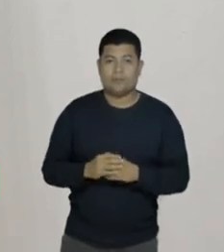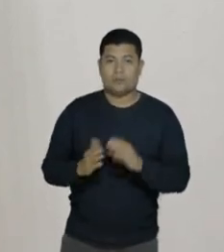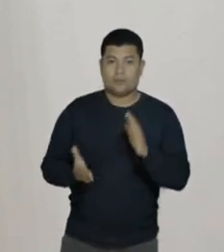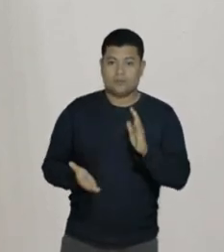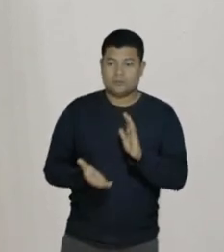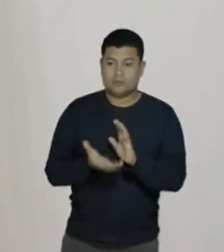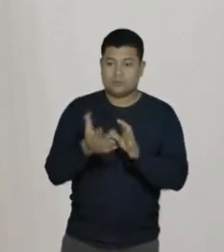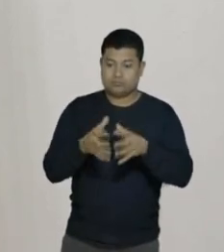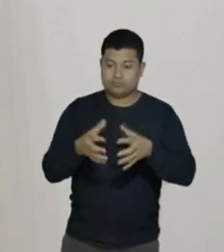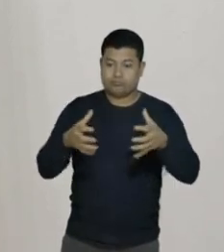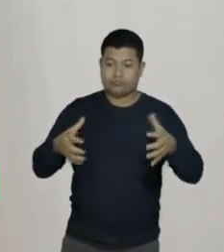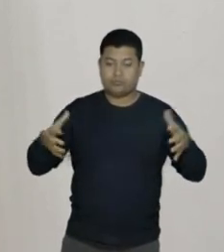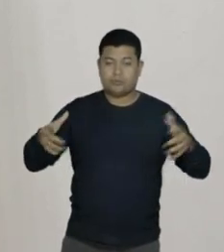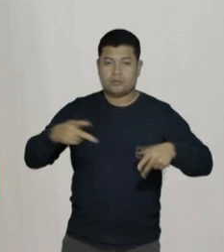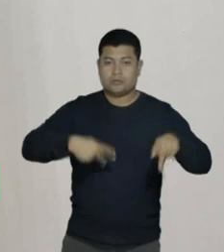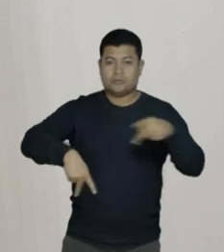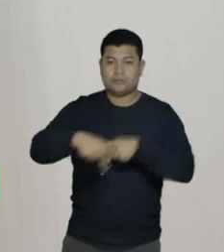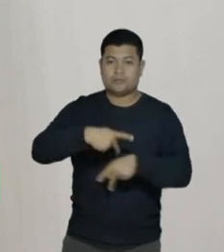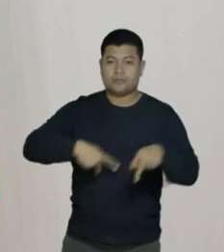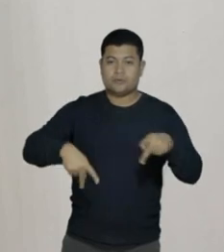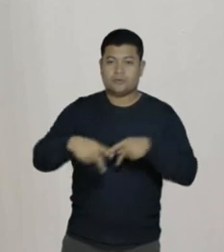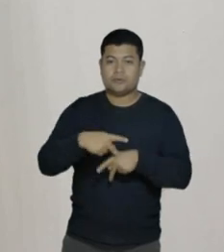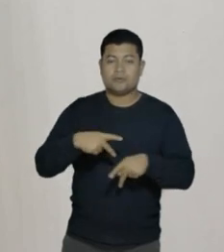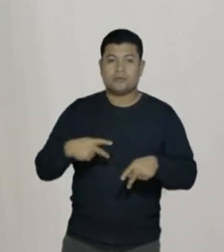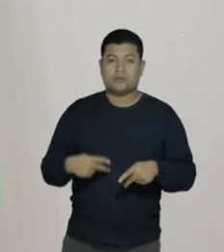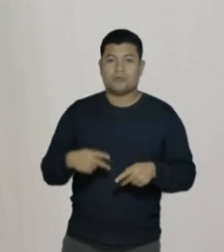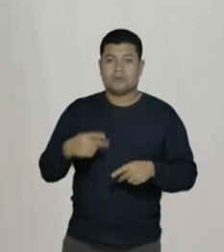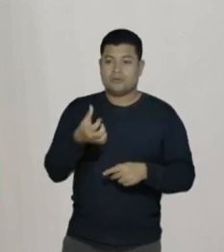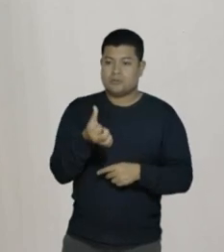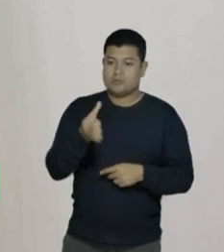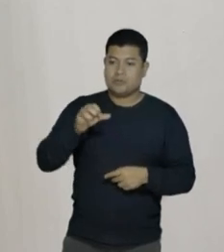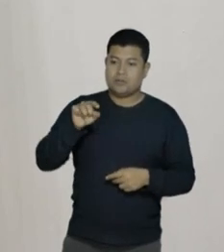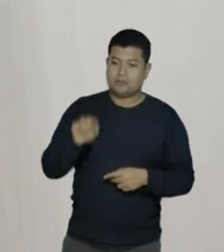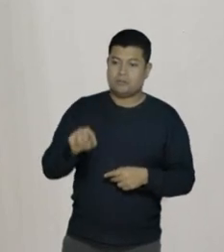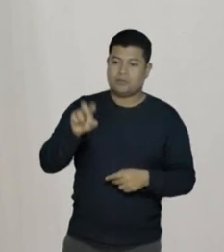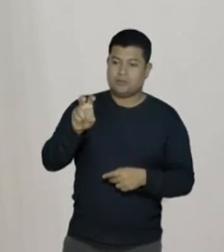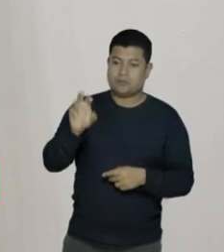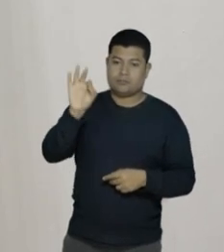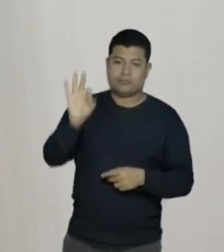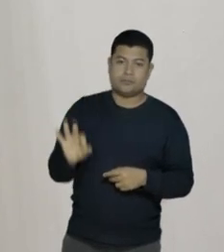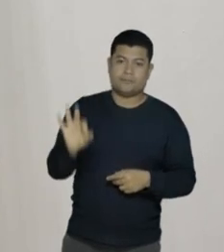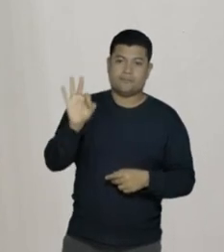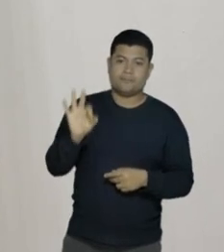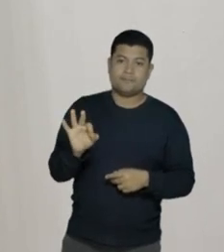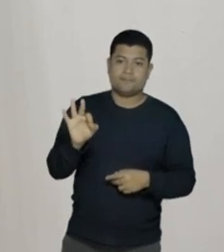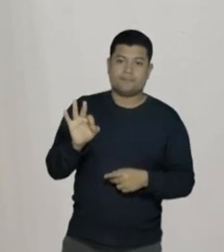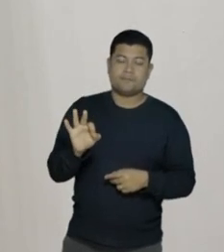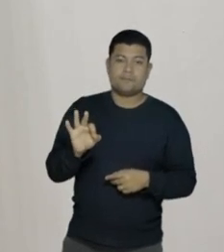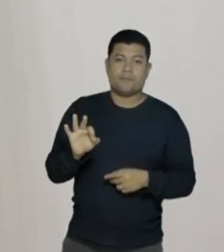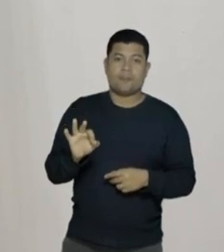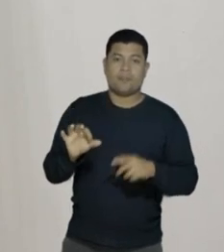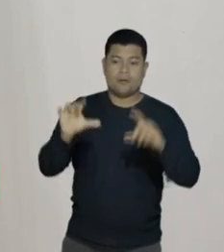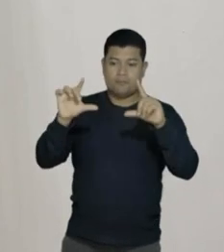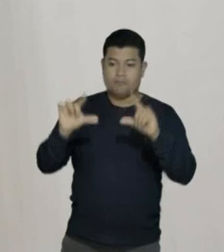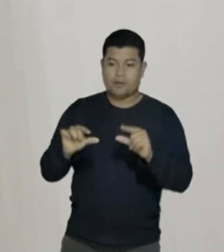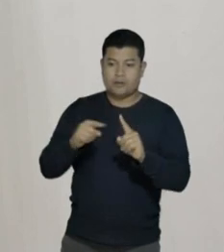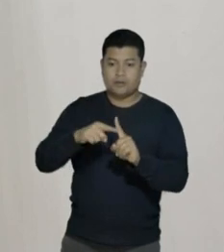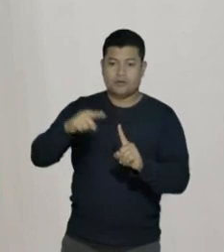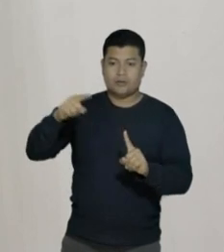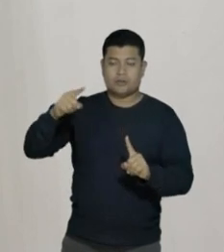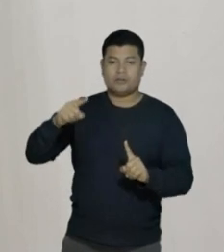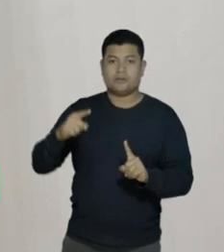na sua população Deputado uma soco 6.5% é o menor índice de crescimento